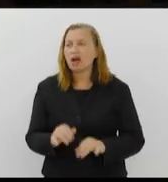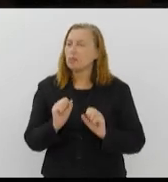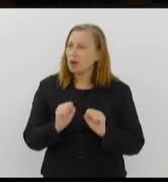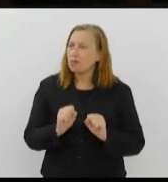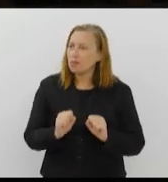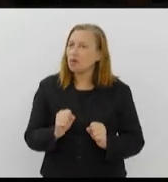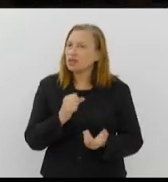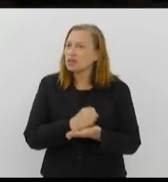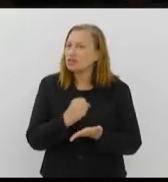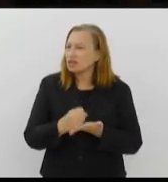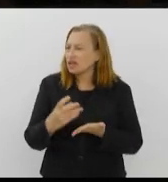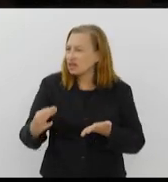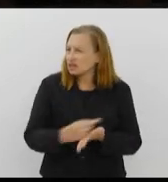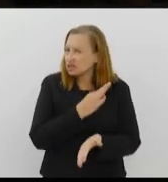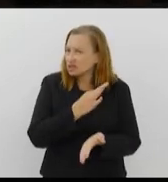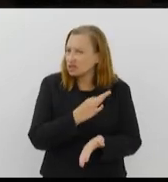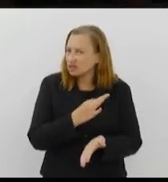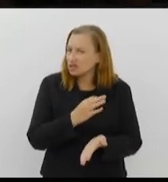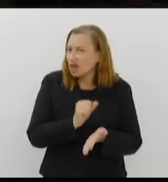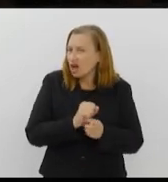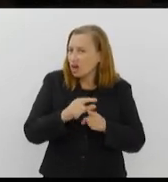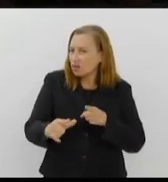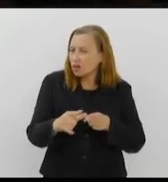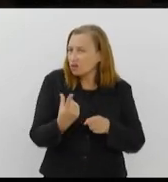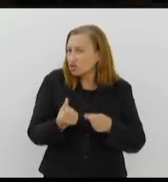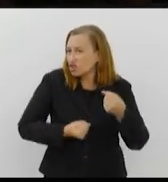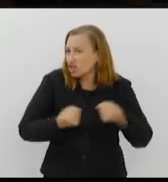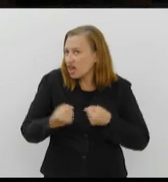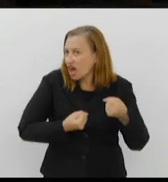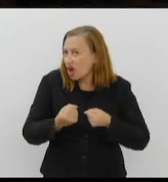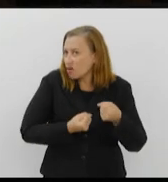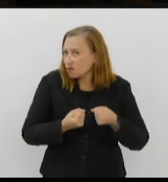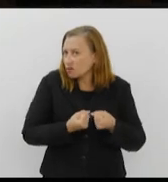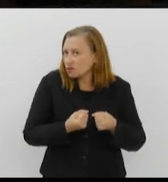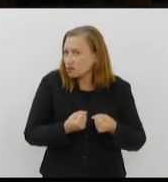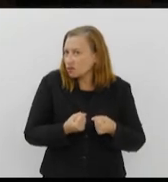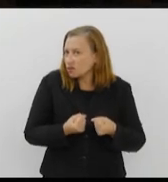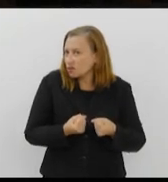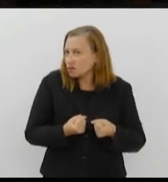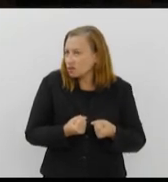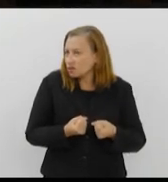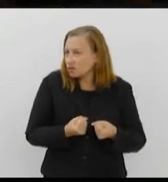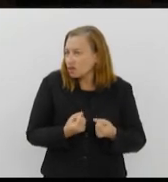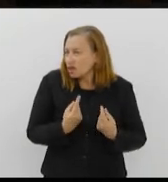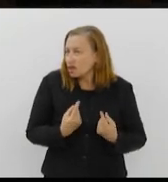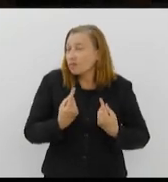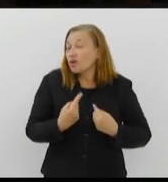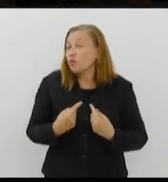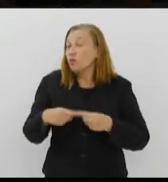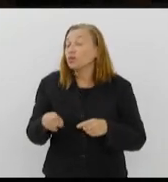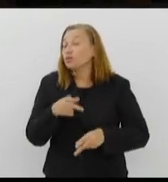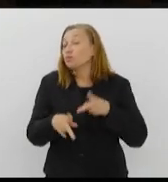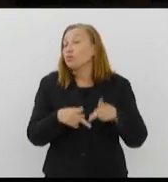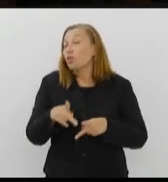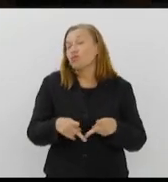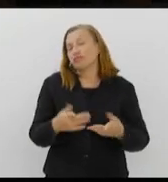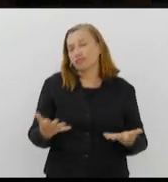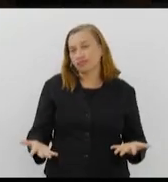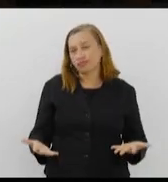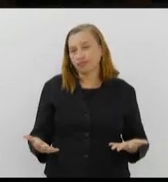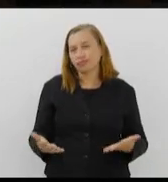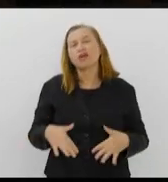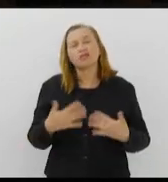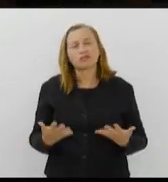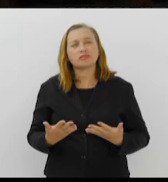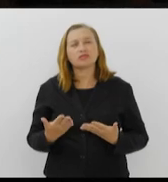assinar contratos milionários para locação de veículos, que esses veículos visam atormentar a população de bem do nosso Rio de Janeiro. Ora, queria